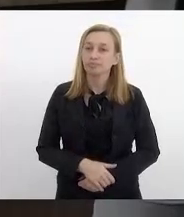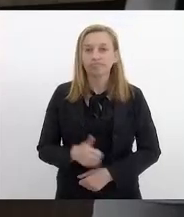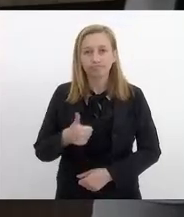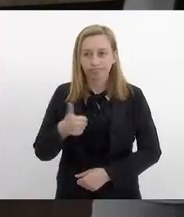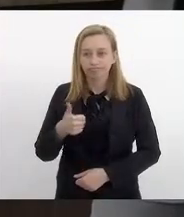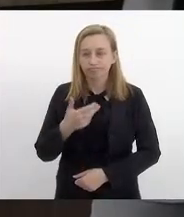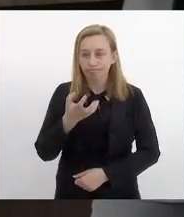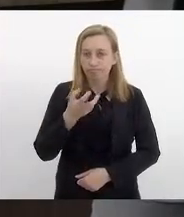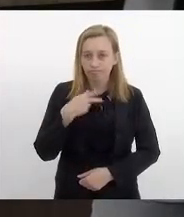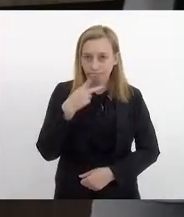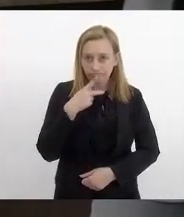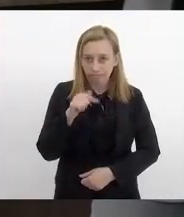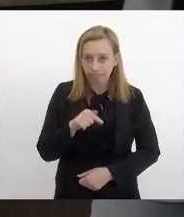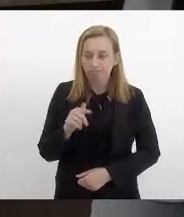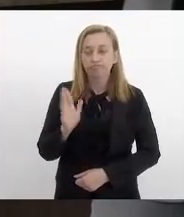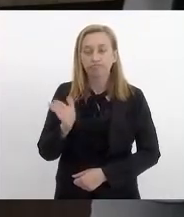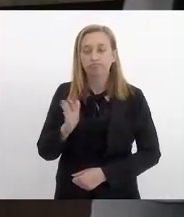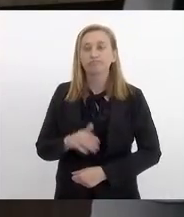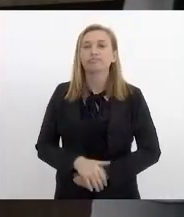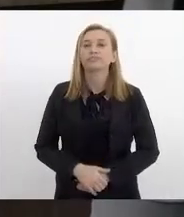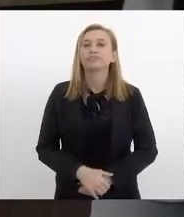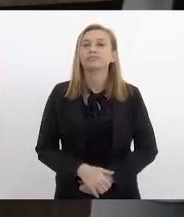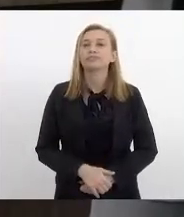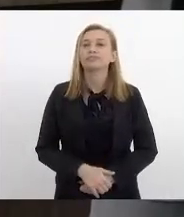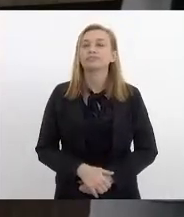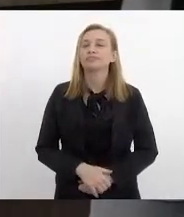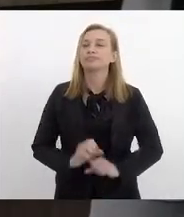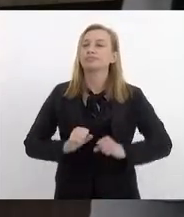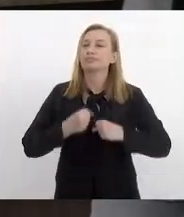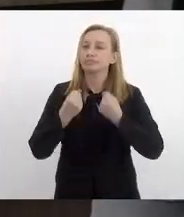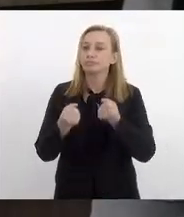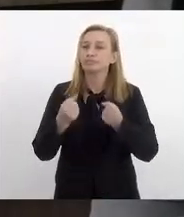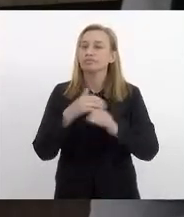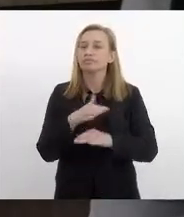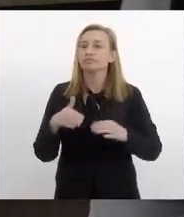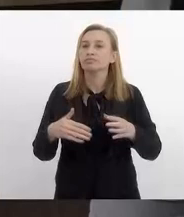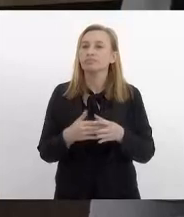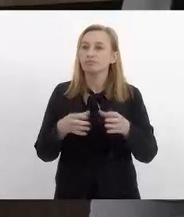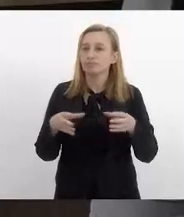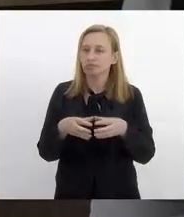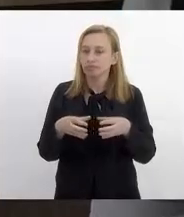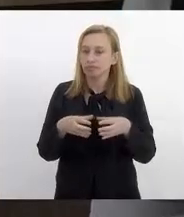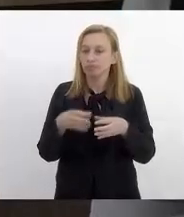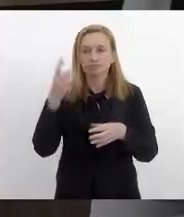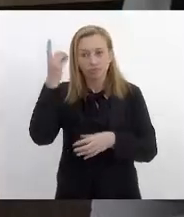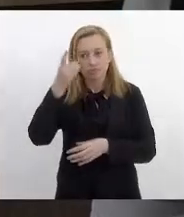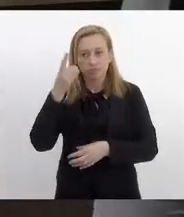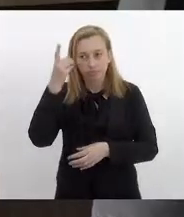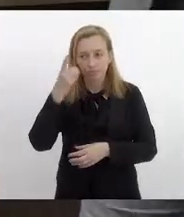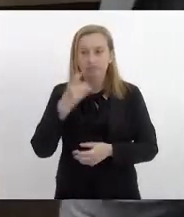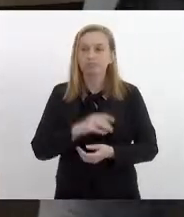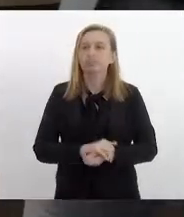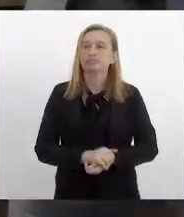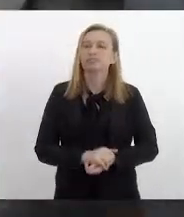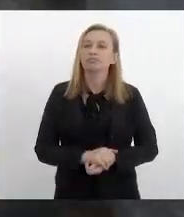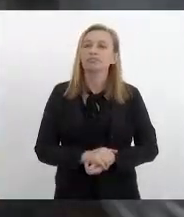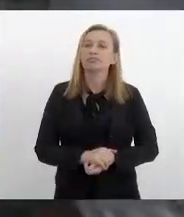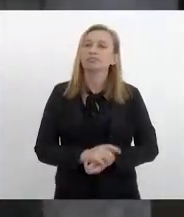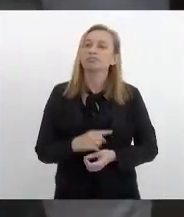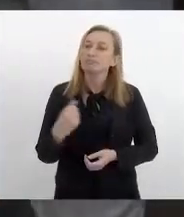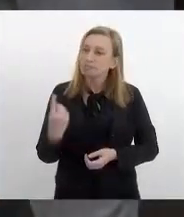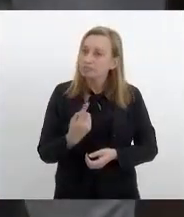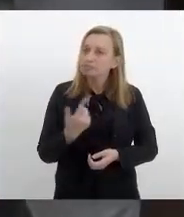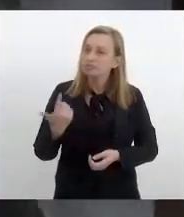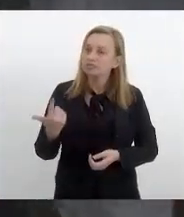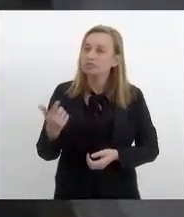quero ressaltar aqui o que eu tenho falado já, que é um esforço de todo o colegiado aqui, de todo o parlamento, para que a gente